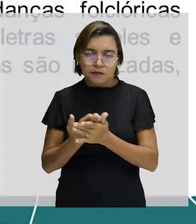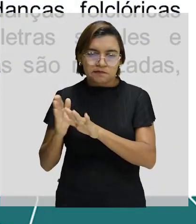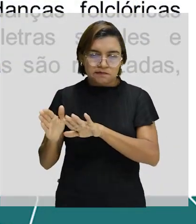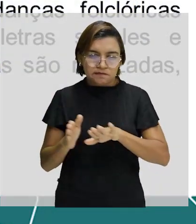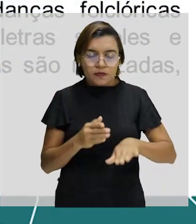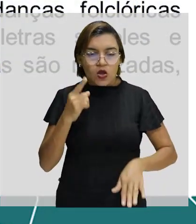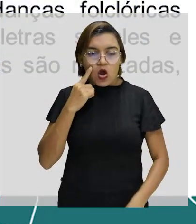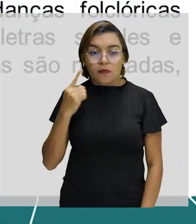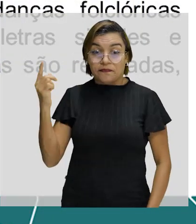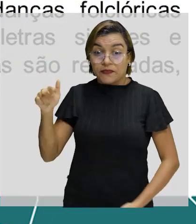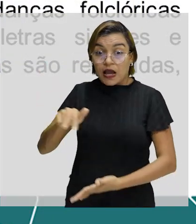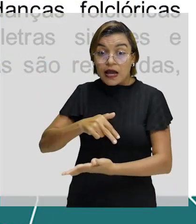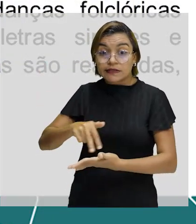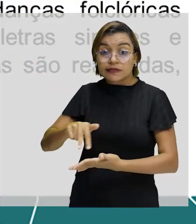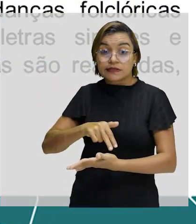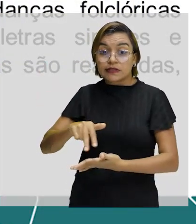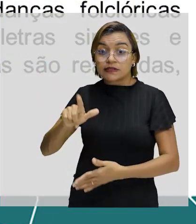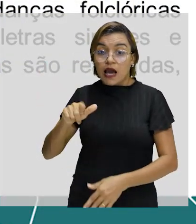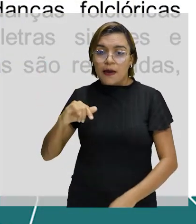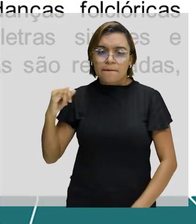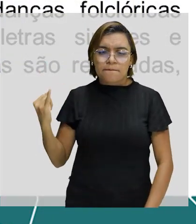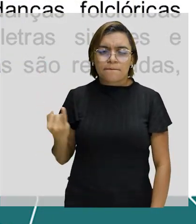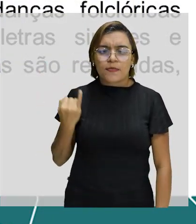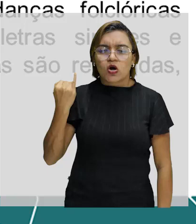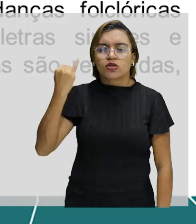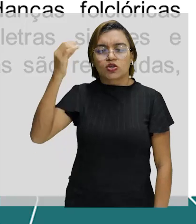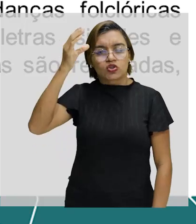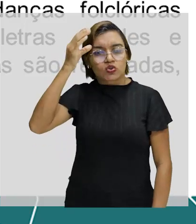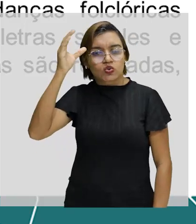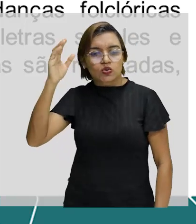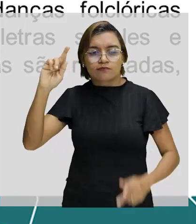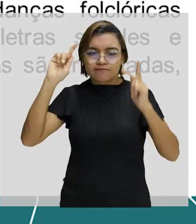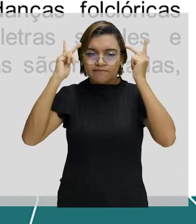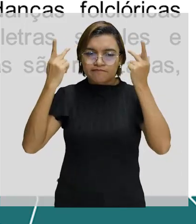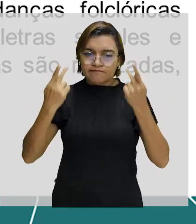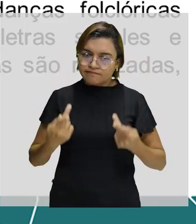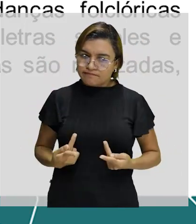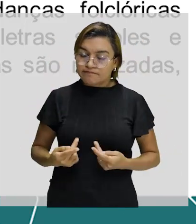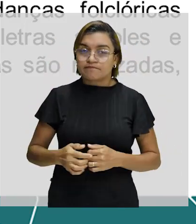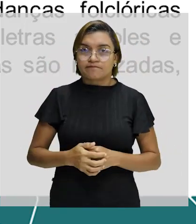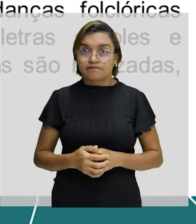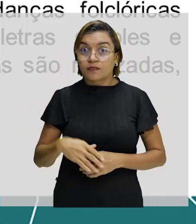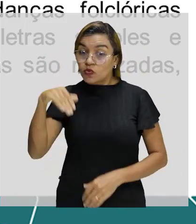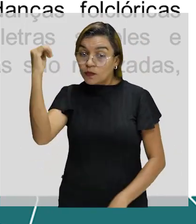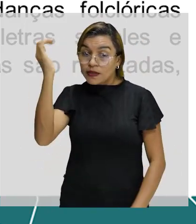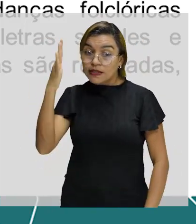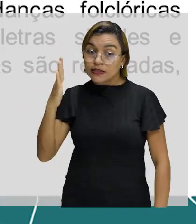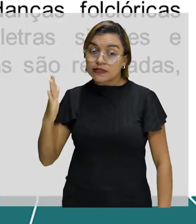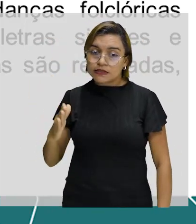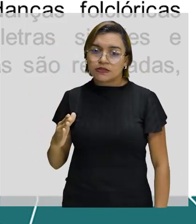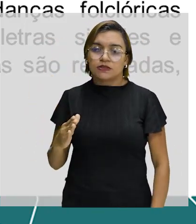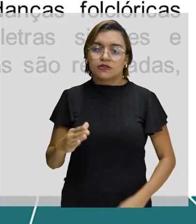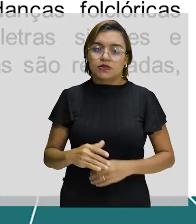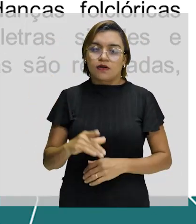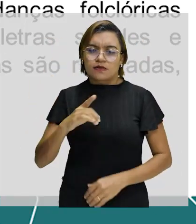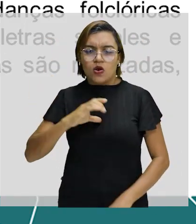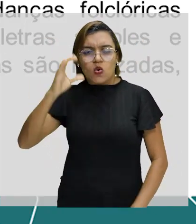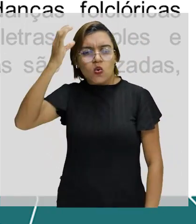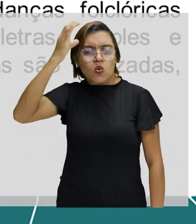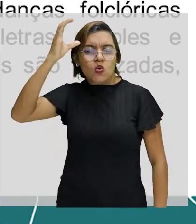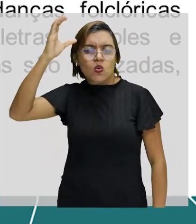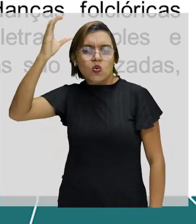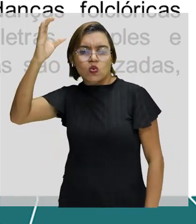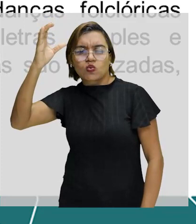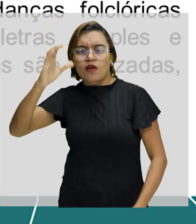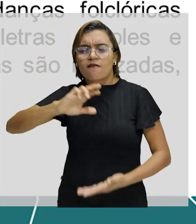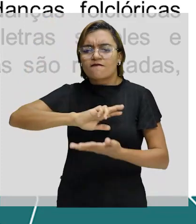As danças constituem um importante componente cultural da humanidade. E no caso do Brasil, que possui uma cultura